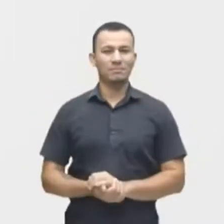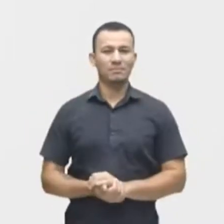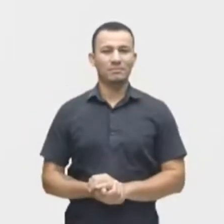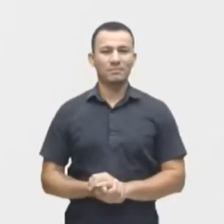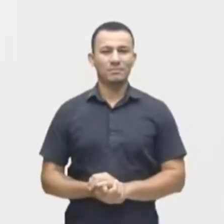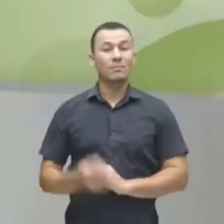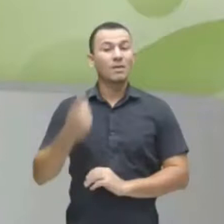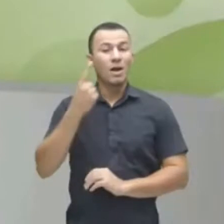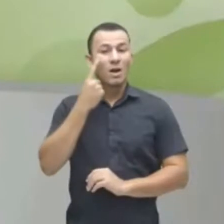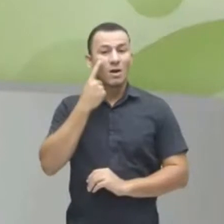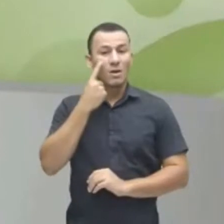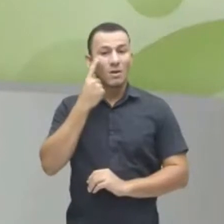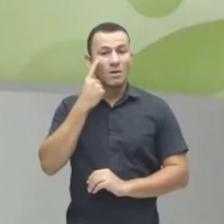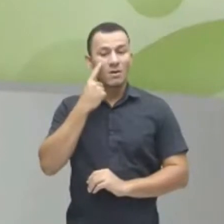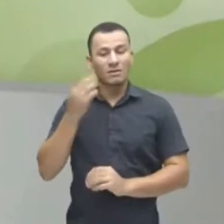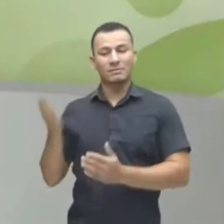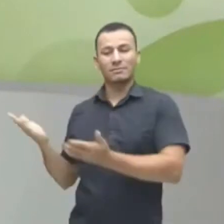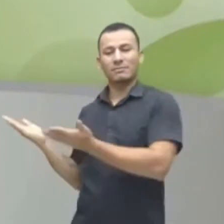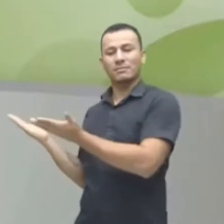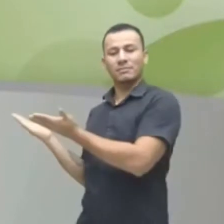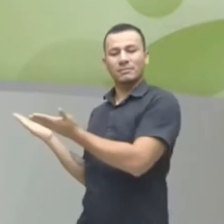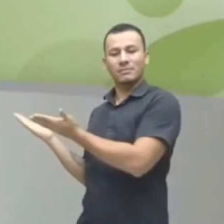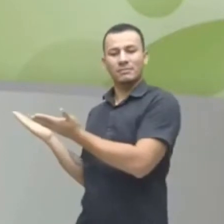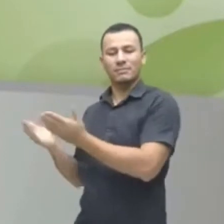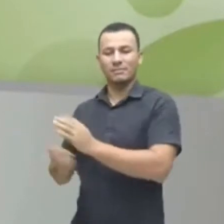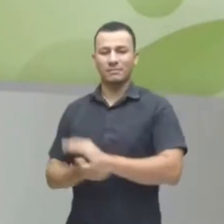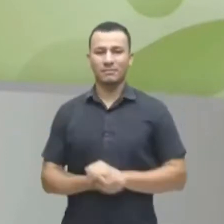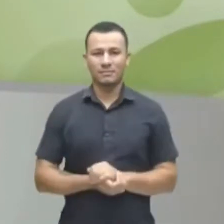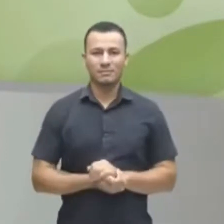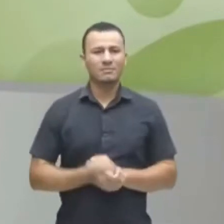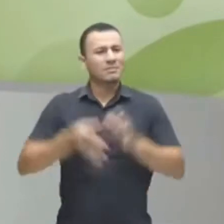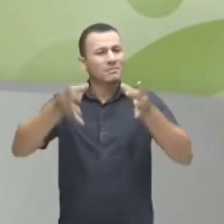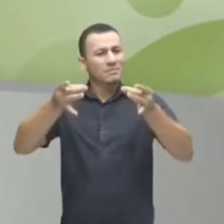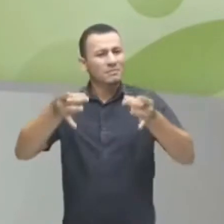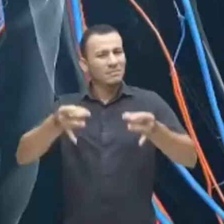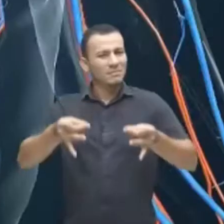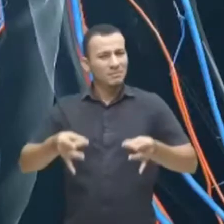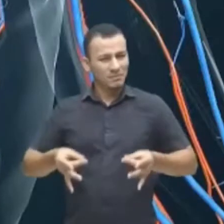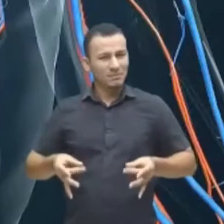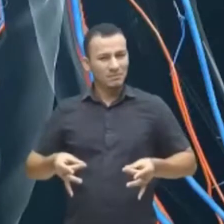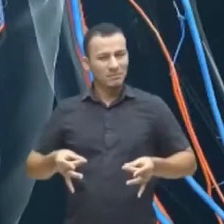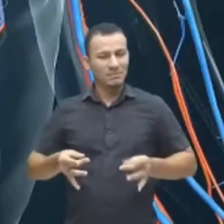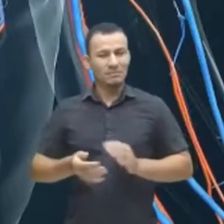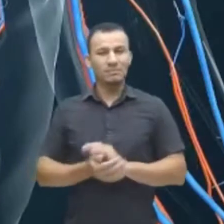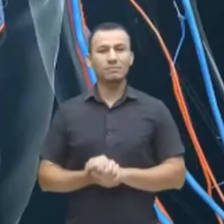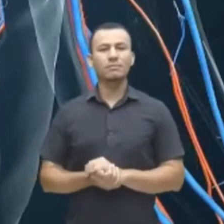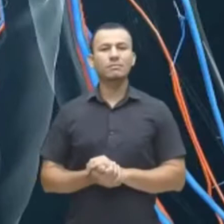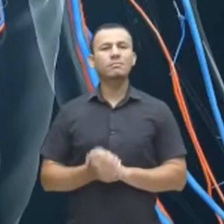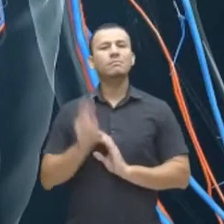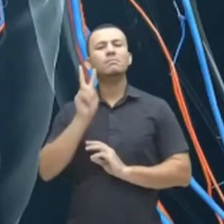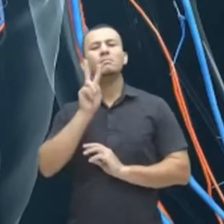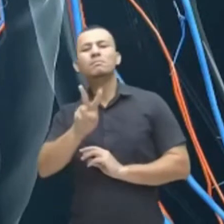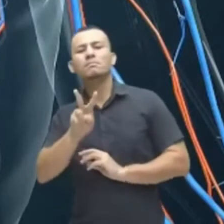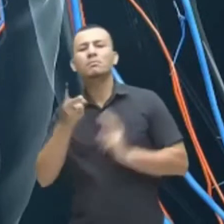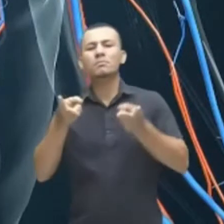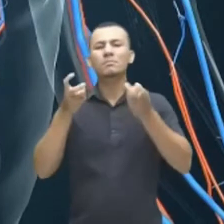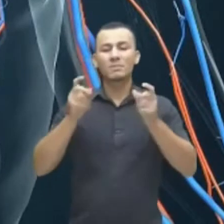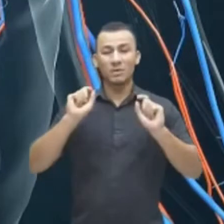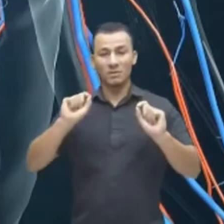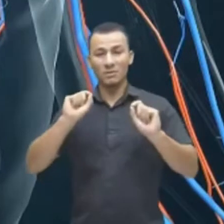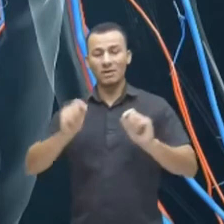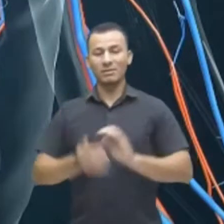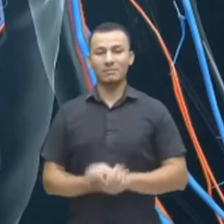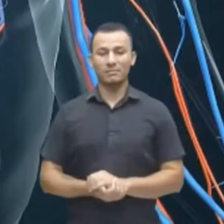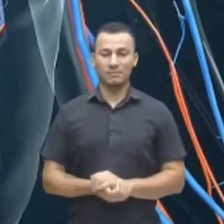estão visualizando. Vamos olhar com mais detalhe agora o aparelho cardiovascular? O que vocês observam aí? Vocês